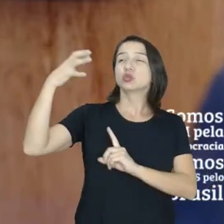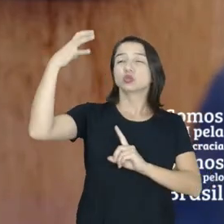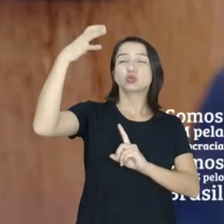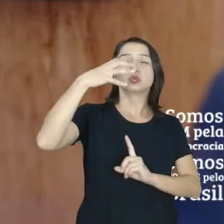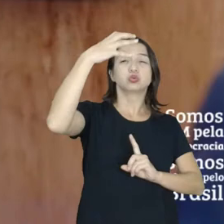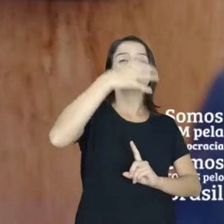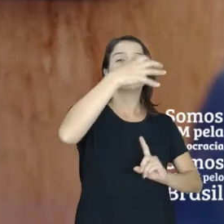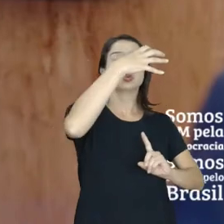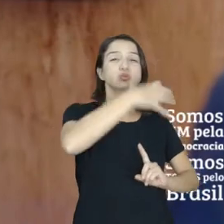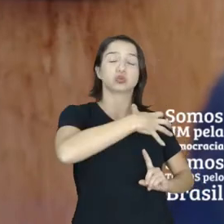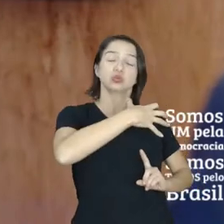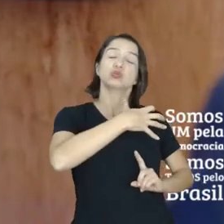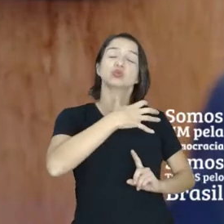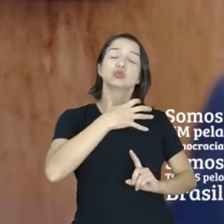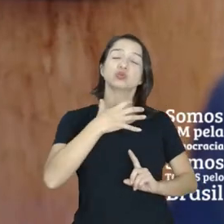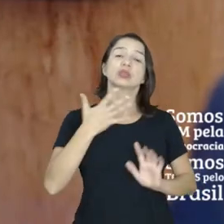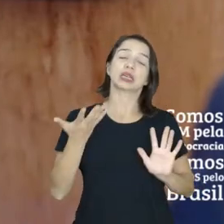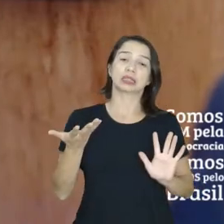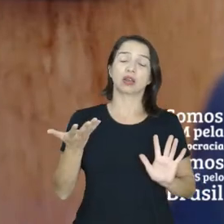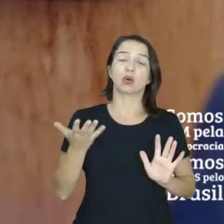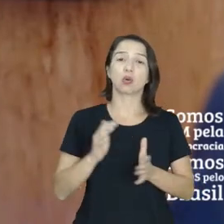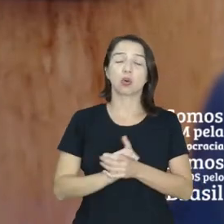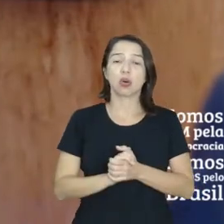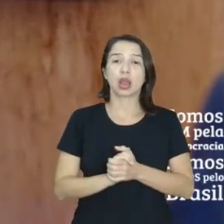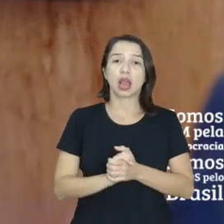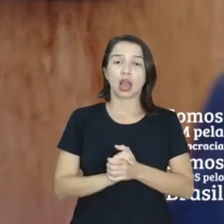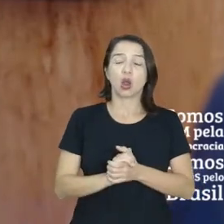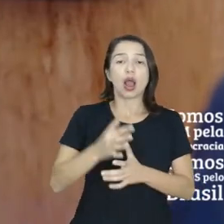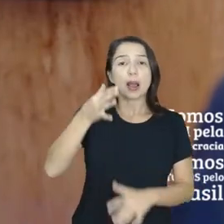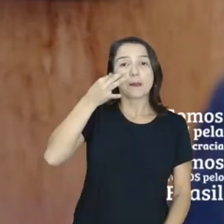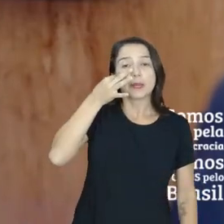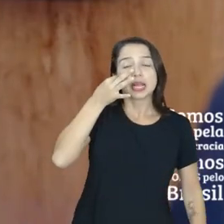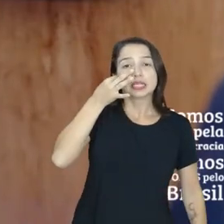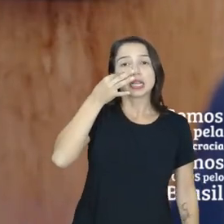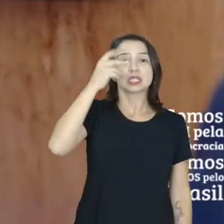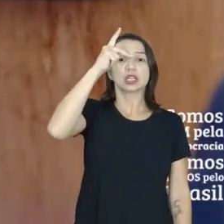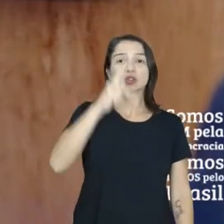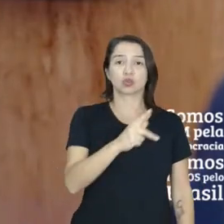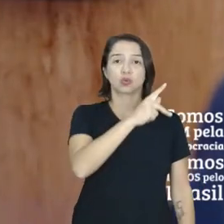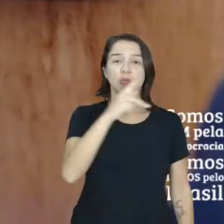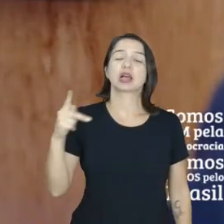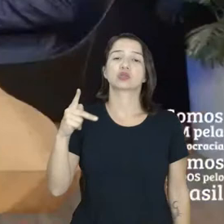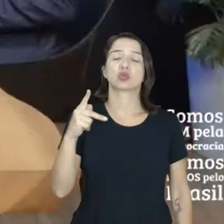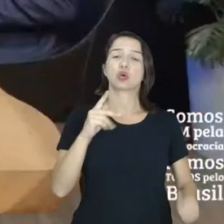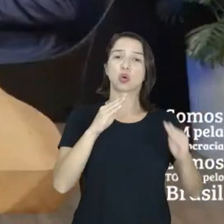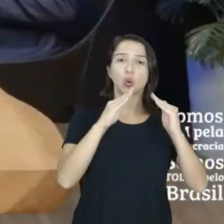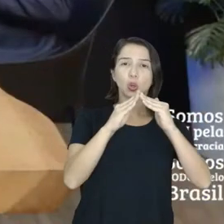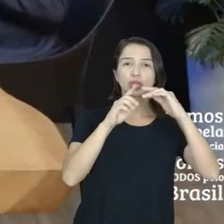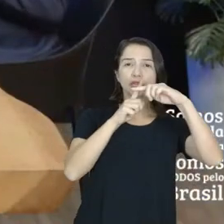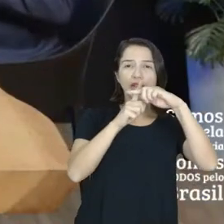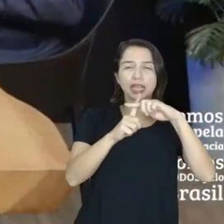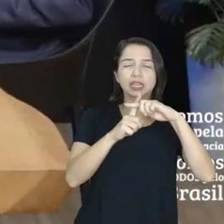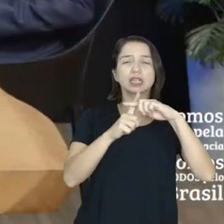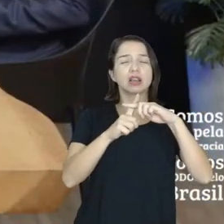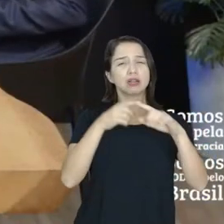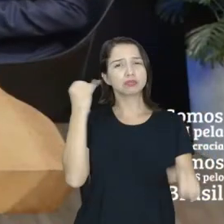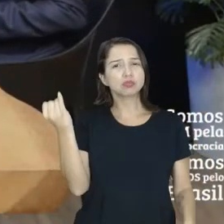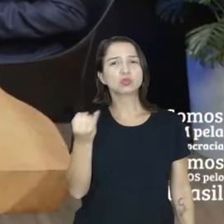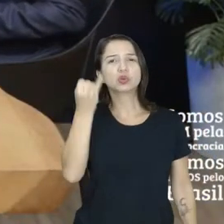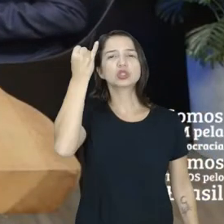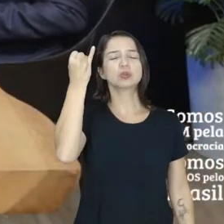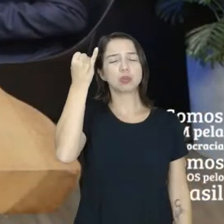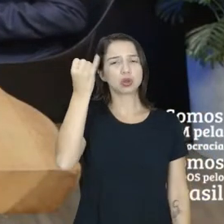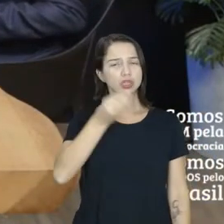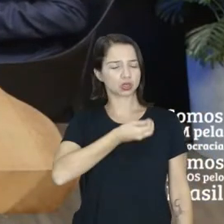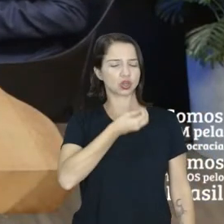igreja, a presença do pastor, ela é essencial, né, para a vida espiritual. E isso ajuda a